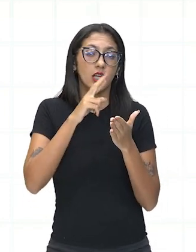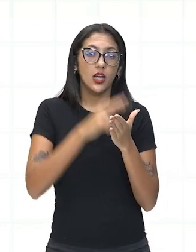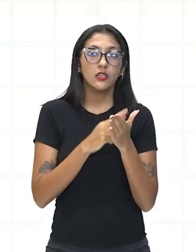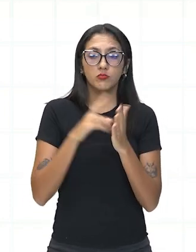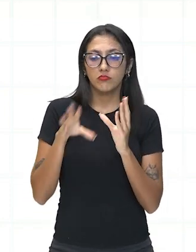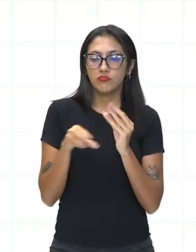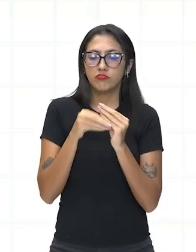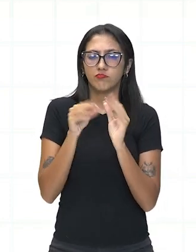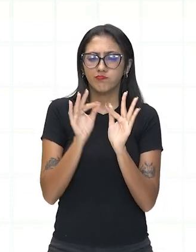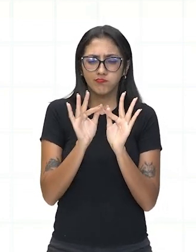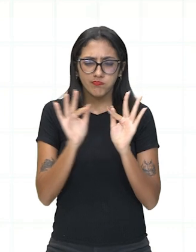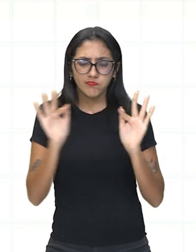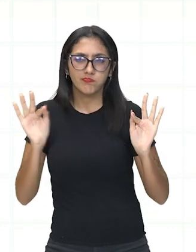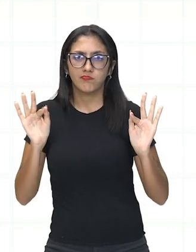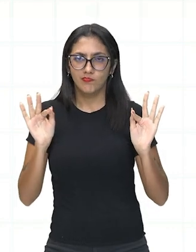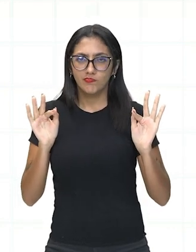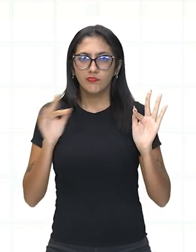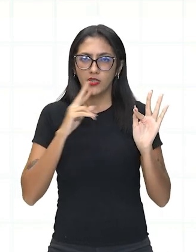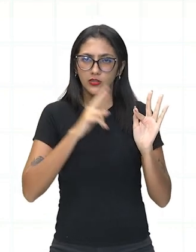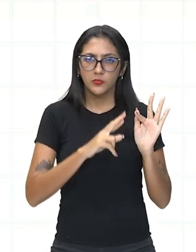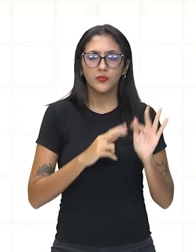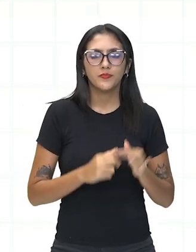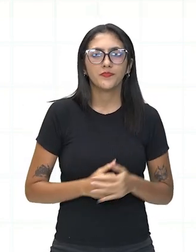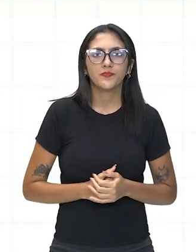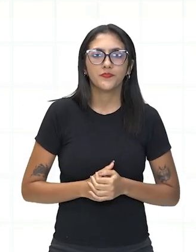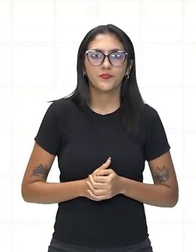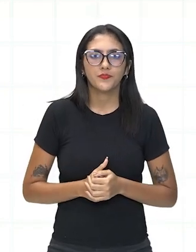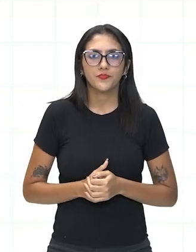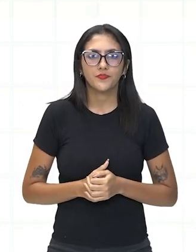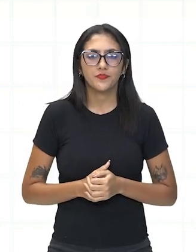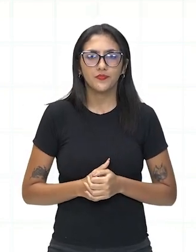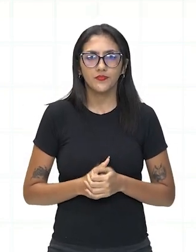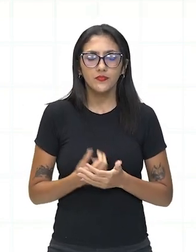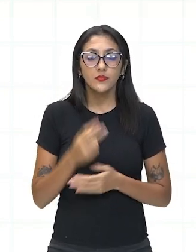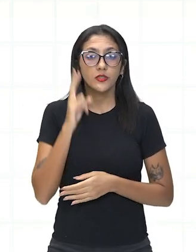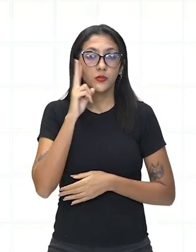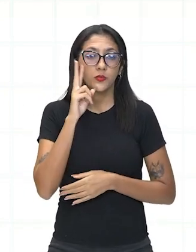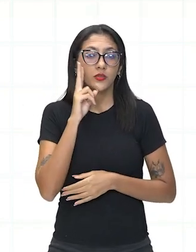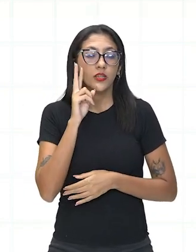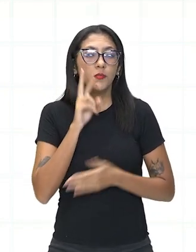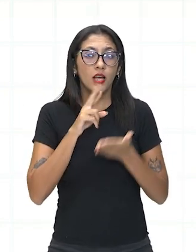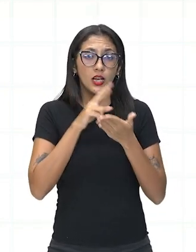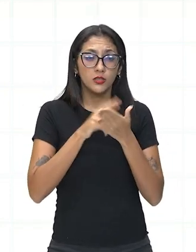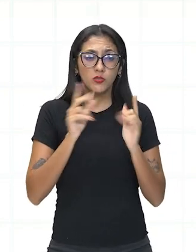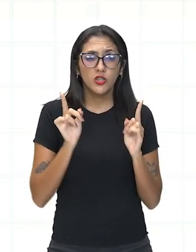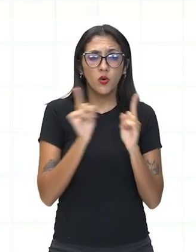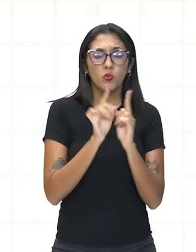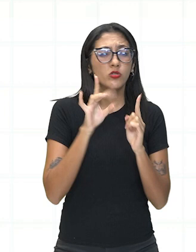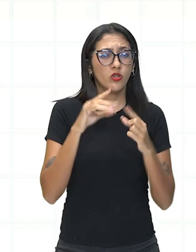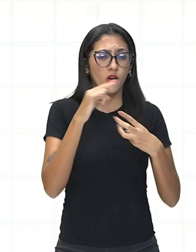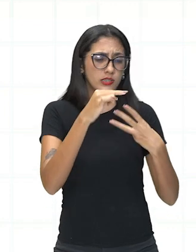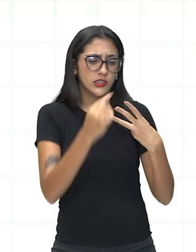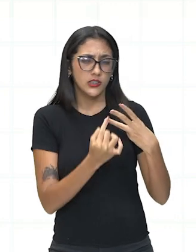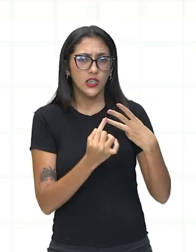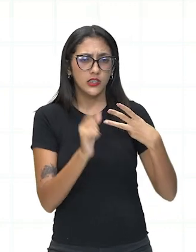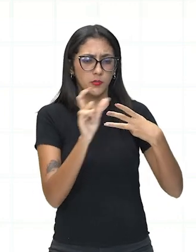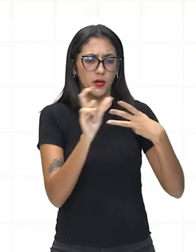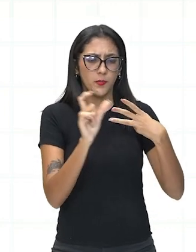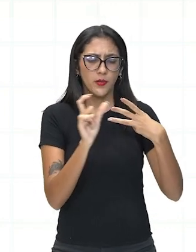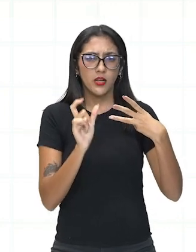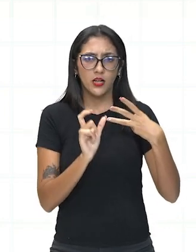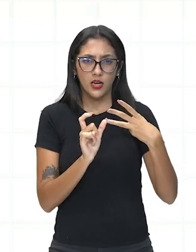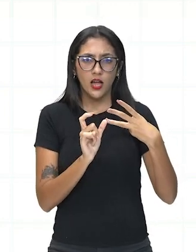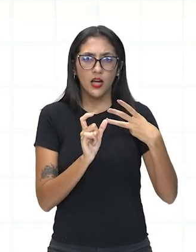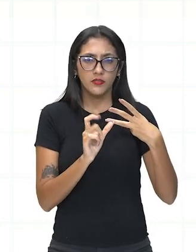mais longa, ok? Então, lembre-se que a resposta curta são sempre esses 3 elementos. Quero